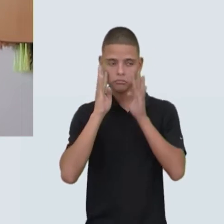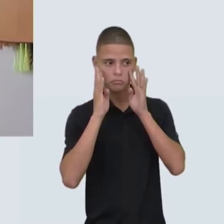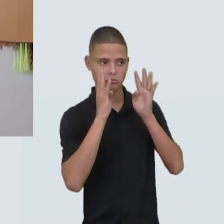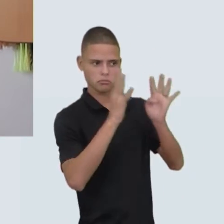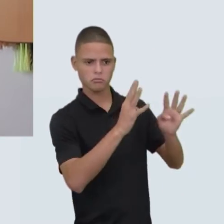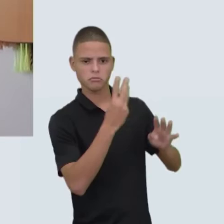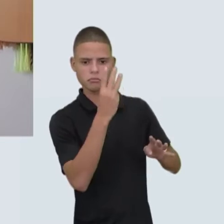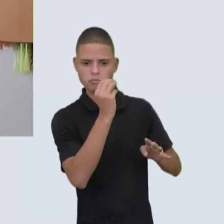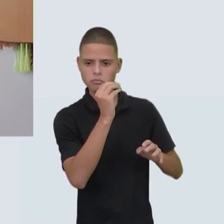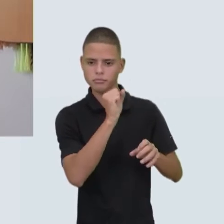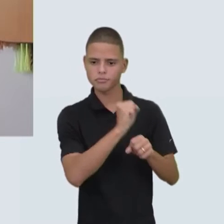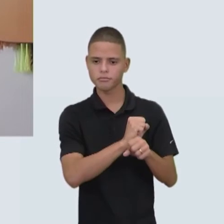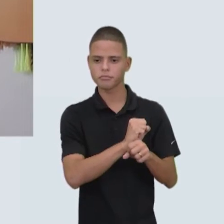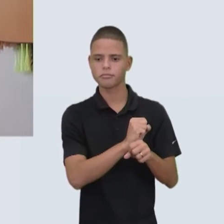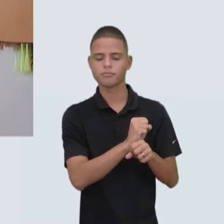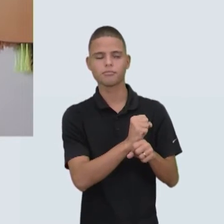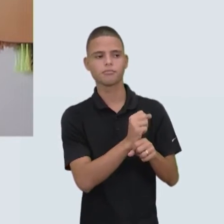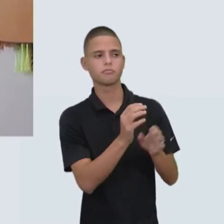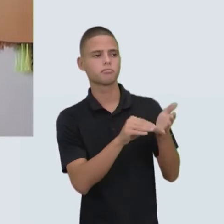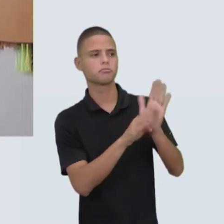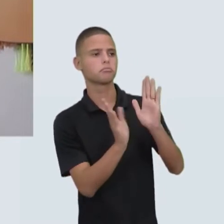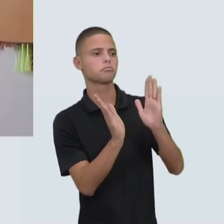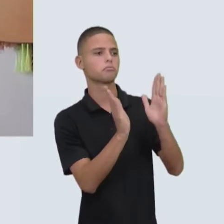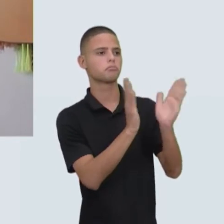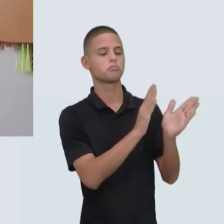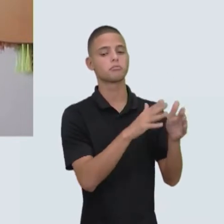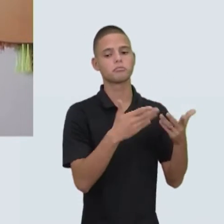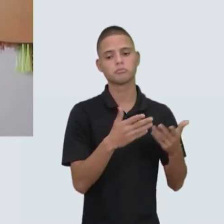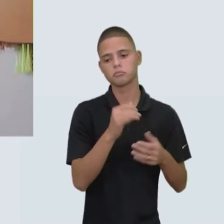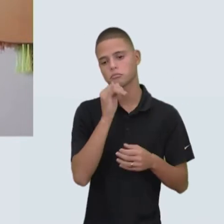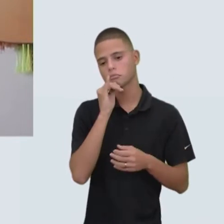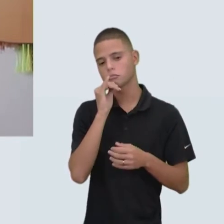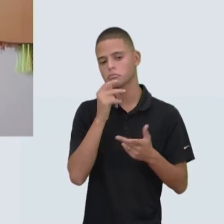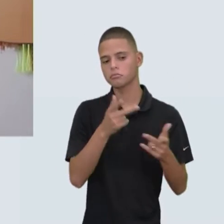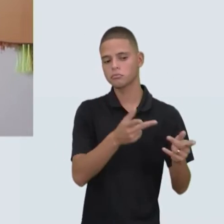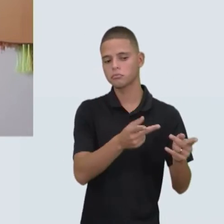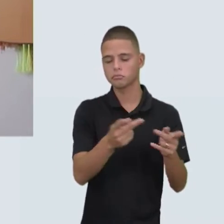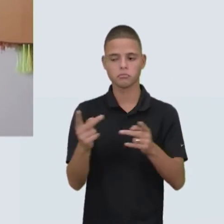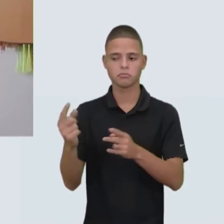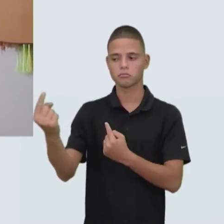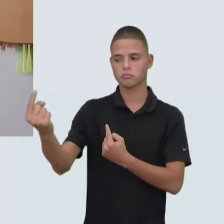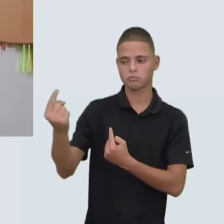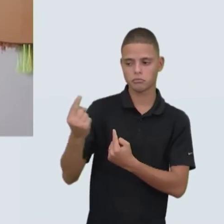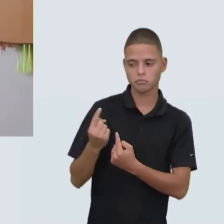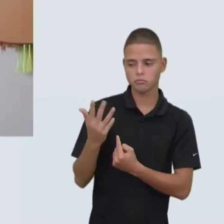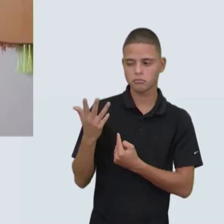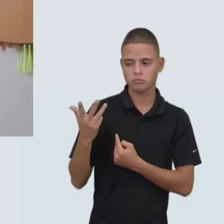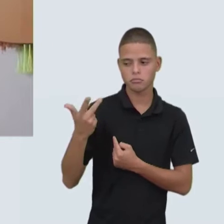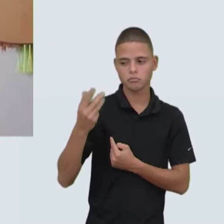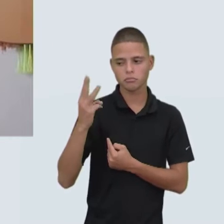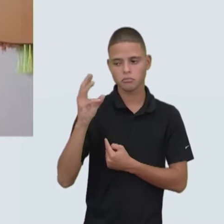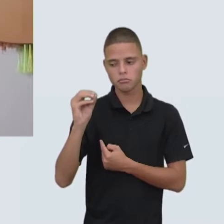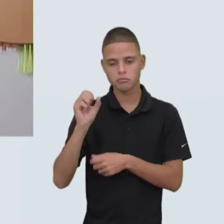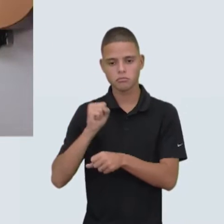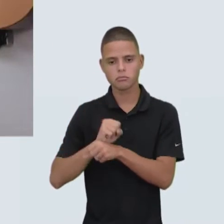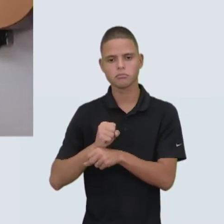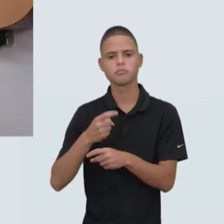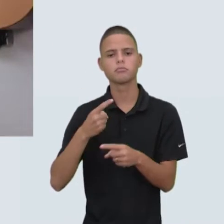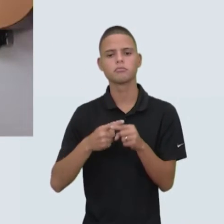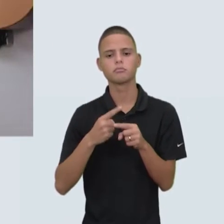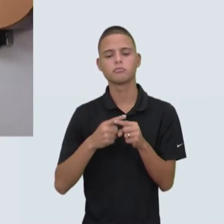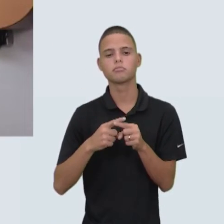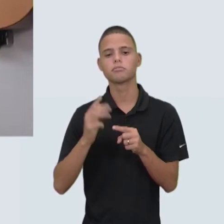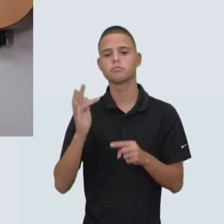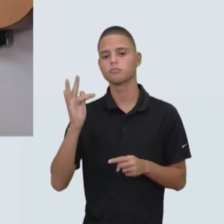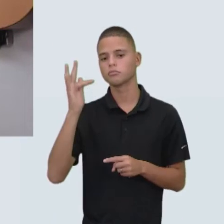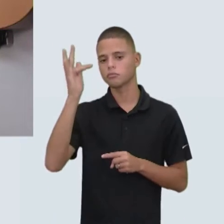30 segundos até o fim e para um vendedor envolver um cliente em uma abordagem direta de venda em 30 segundos. Sabe por quê? No futuro